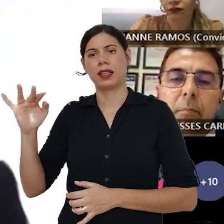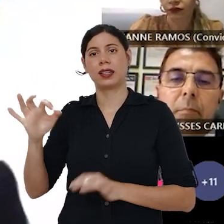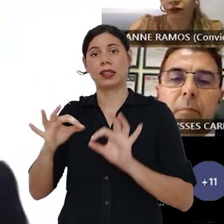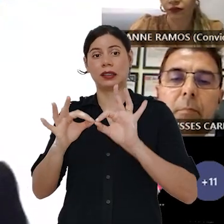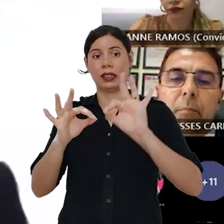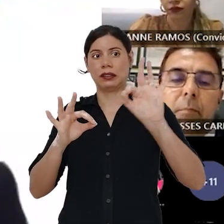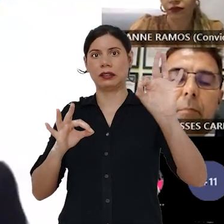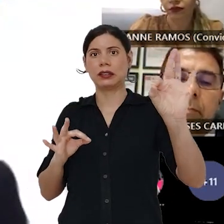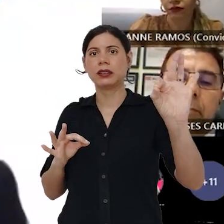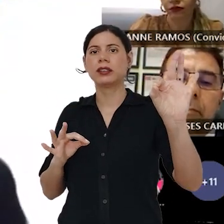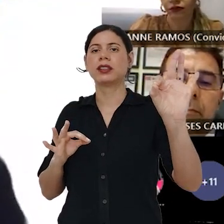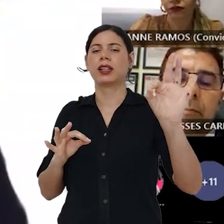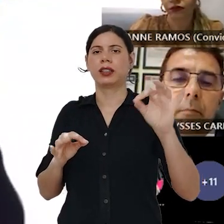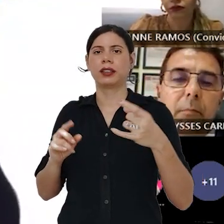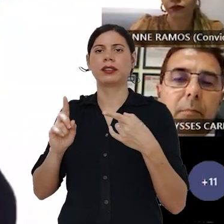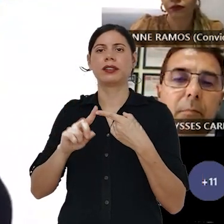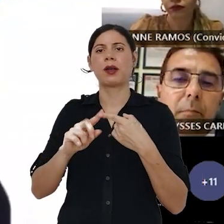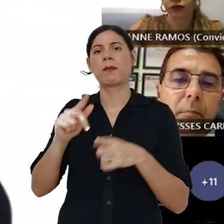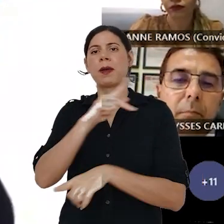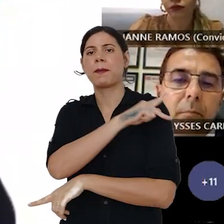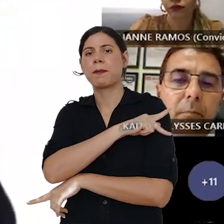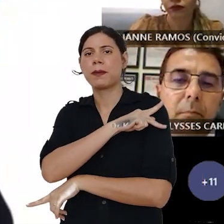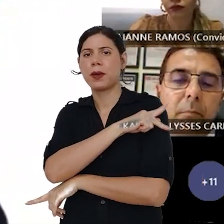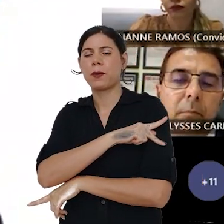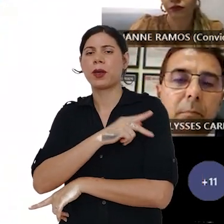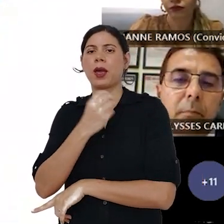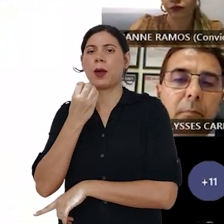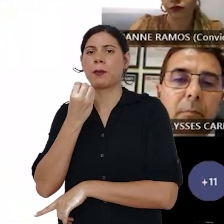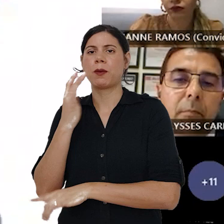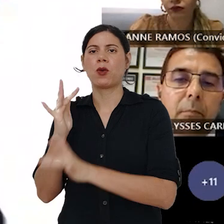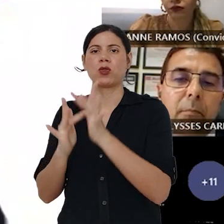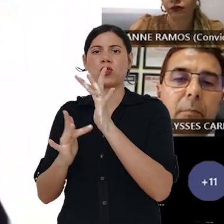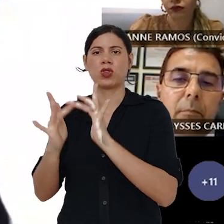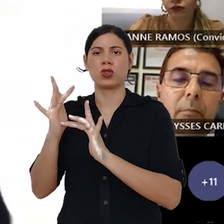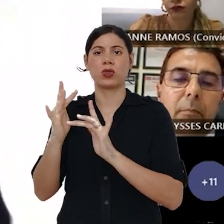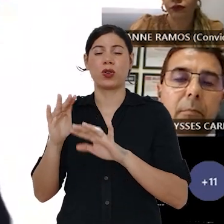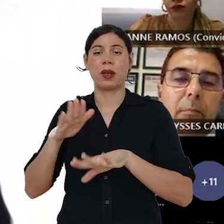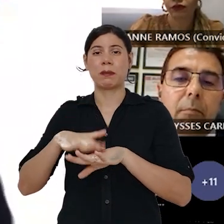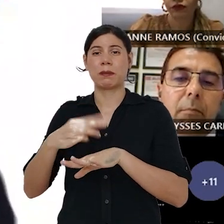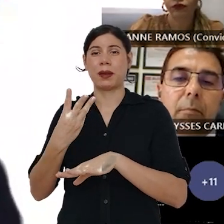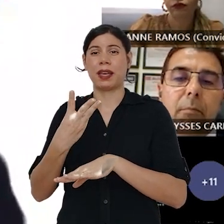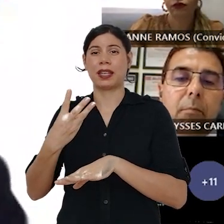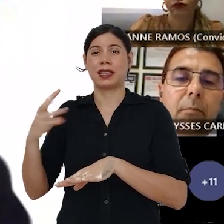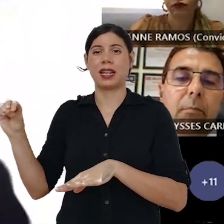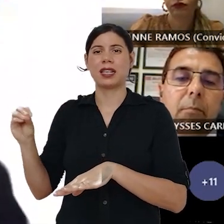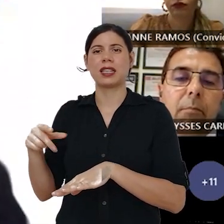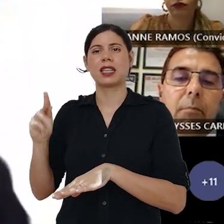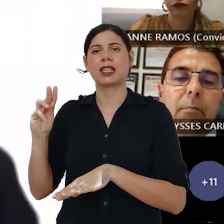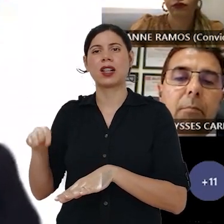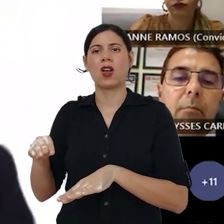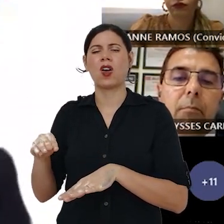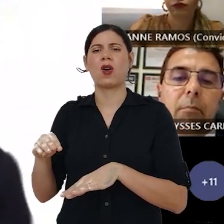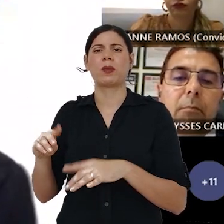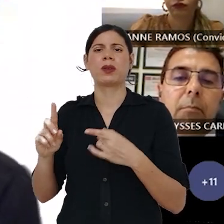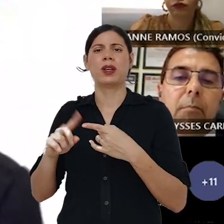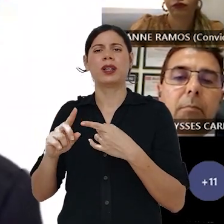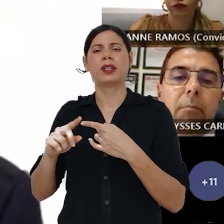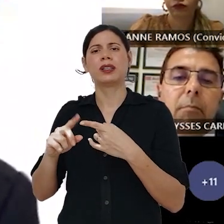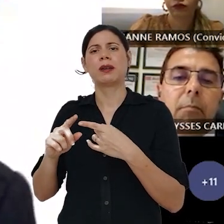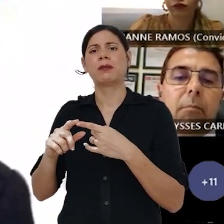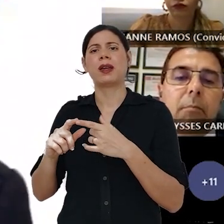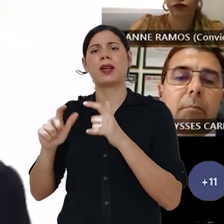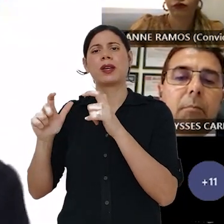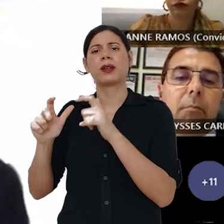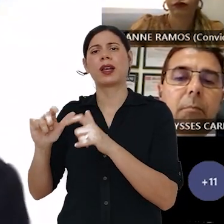de Manaus. Nós temos um caso no Piauí de Bom Jesus, a mais de 300 quilômetros, e assim são diversos casos. Caso da